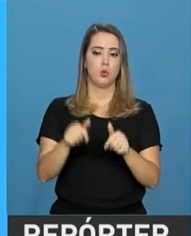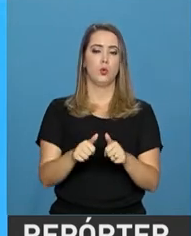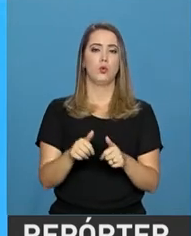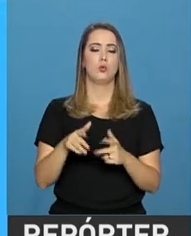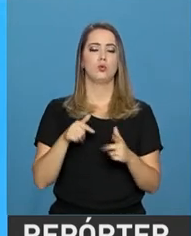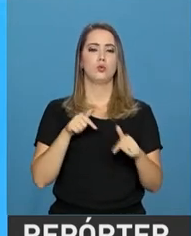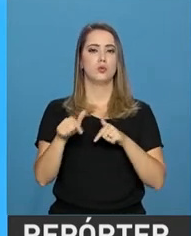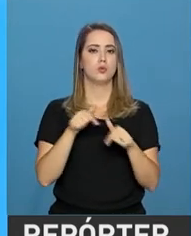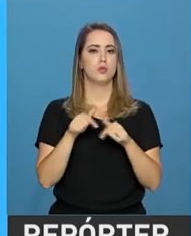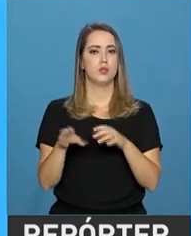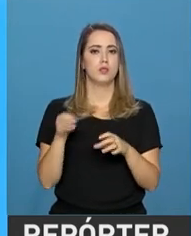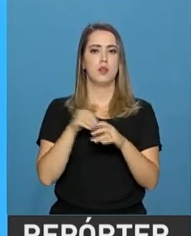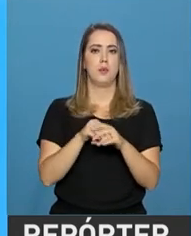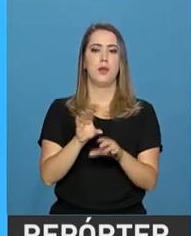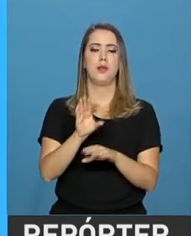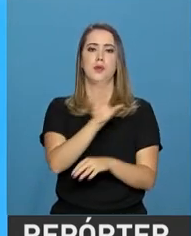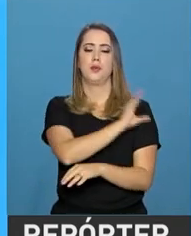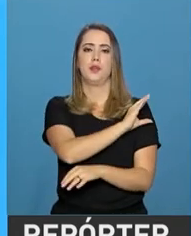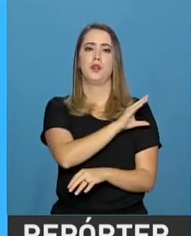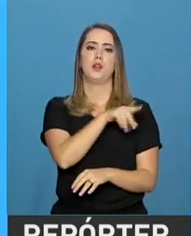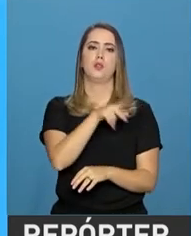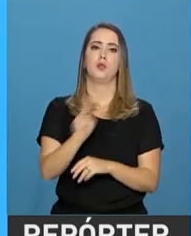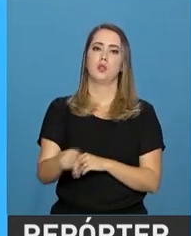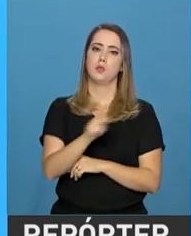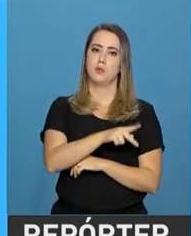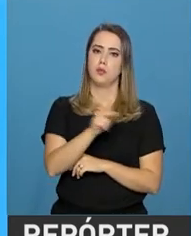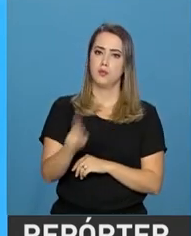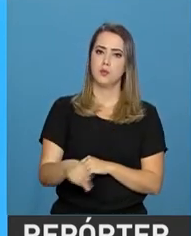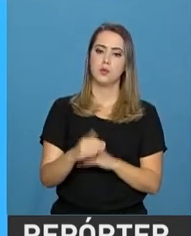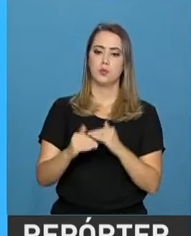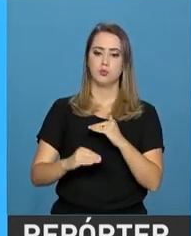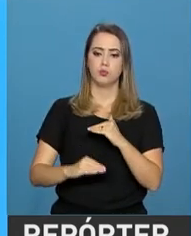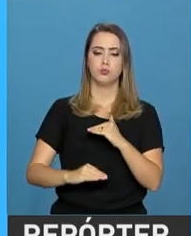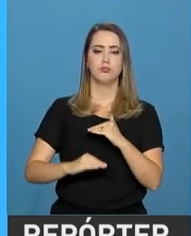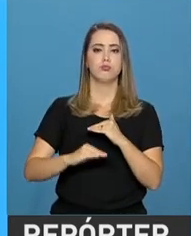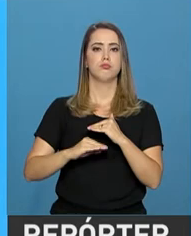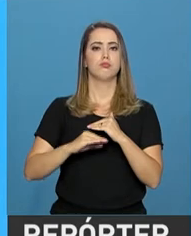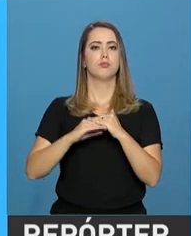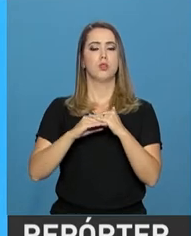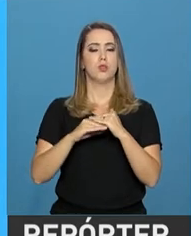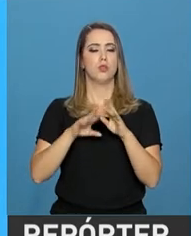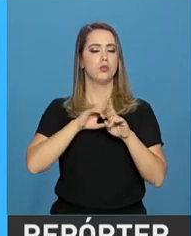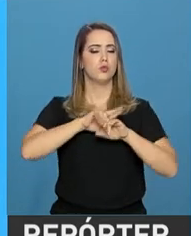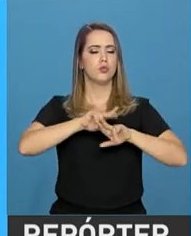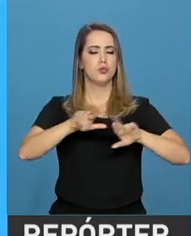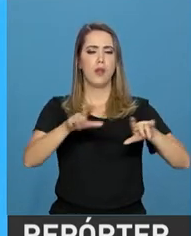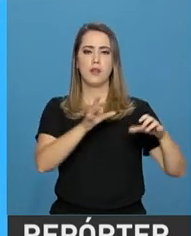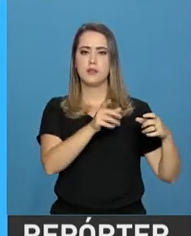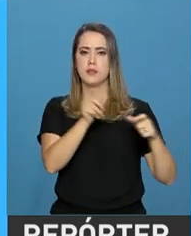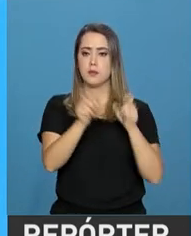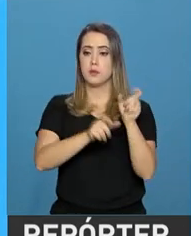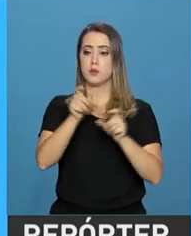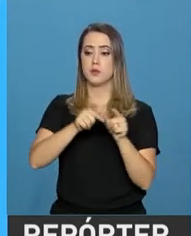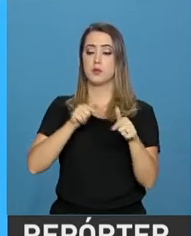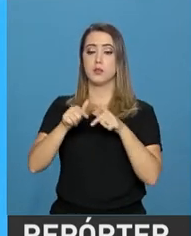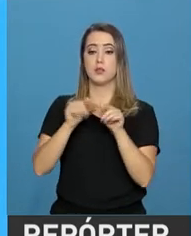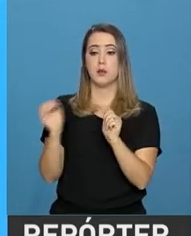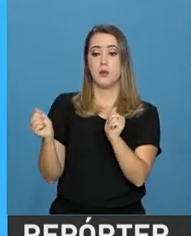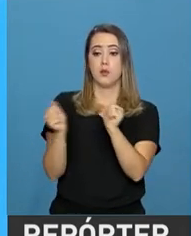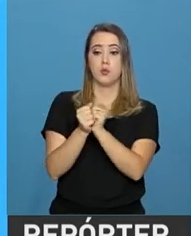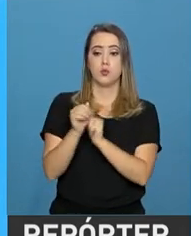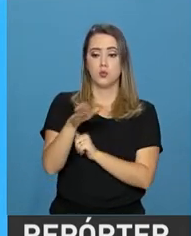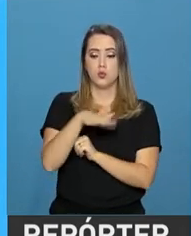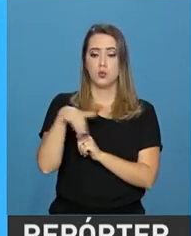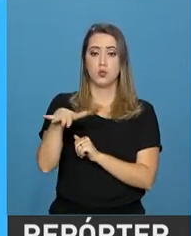atores do processo os coordenadores os professores da educação básica os coordenadores institucionais os operadores do sistema para